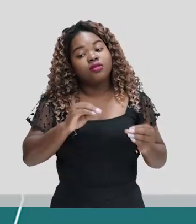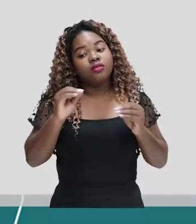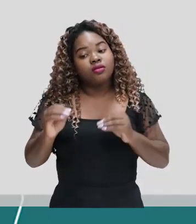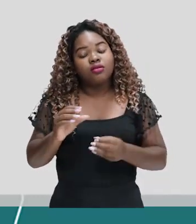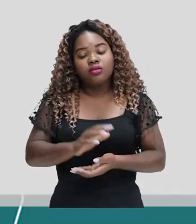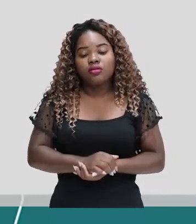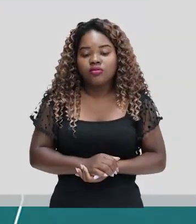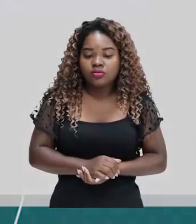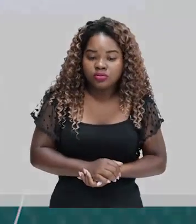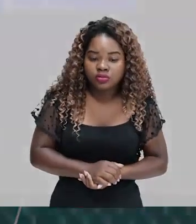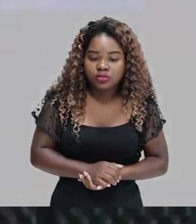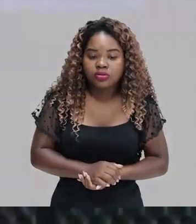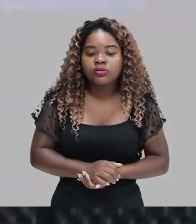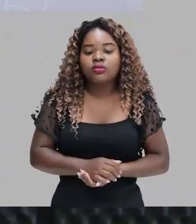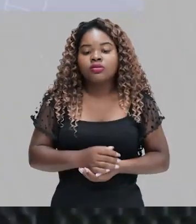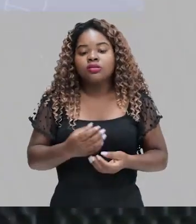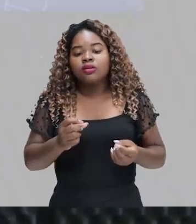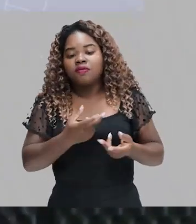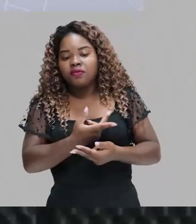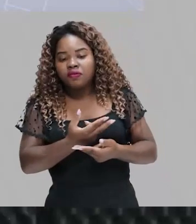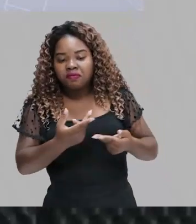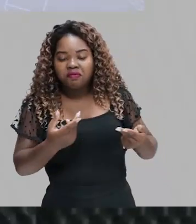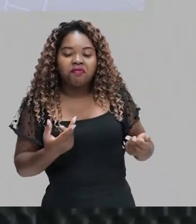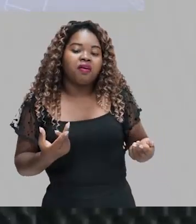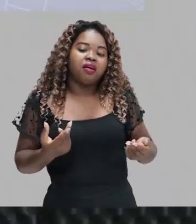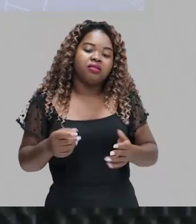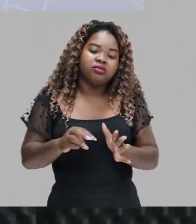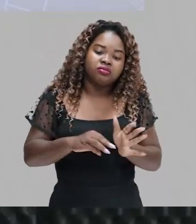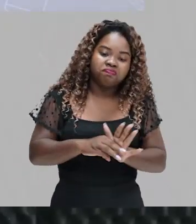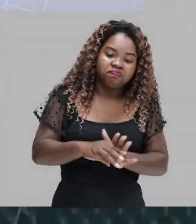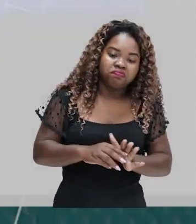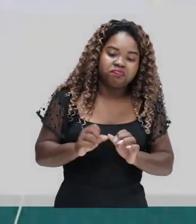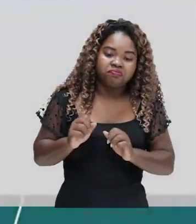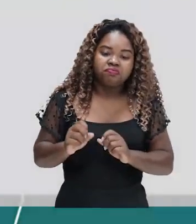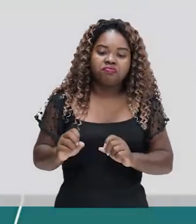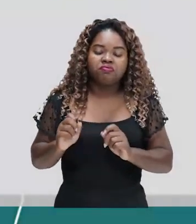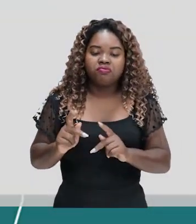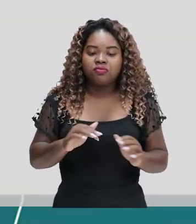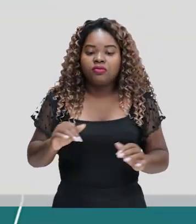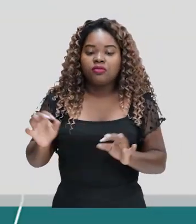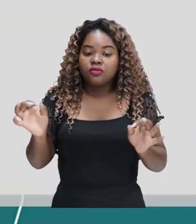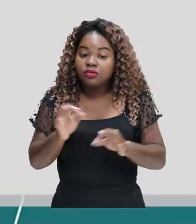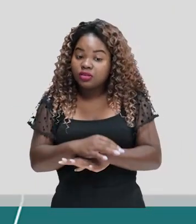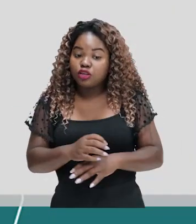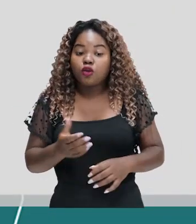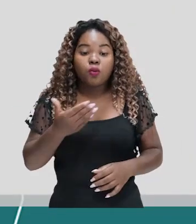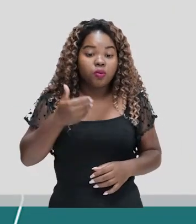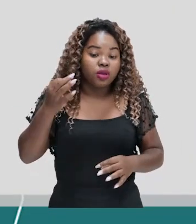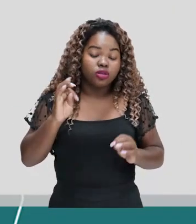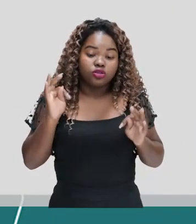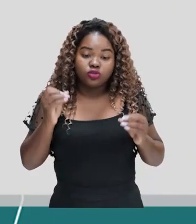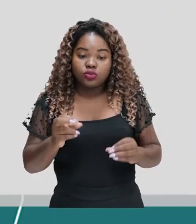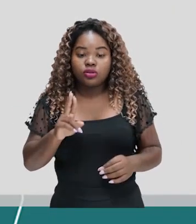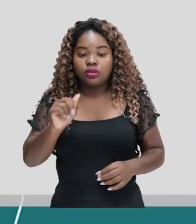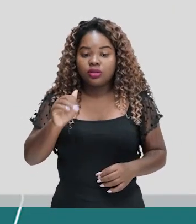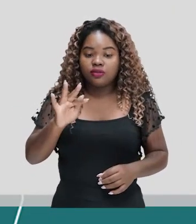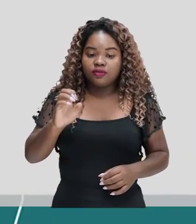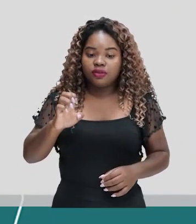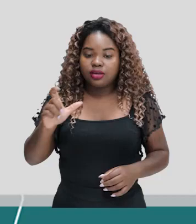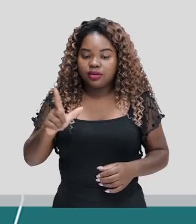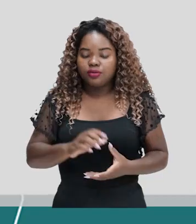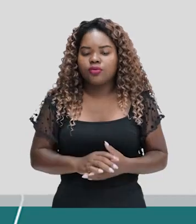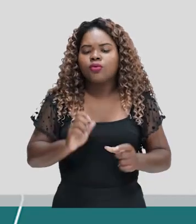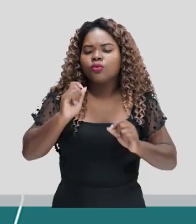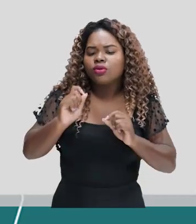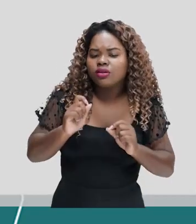a triangulação, o esfumato, a expressão, entre outras coisas. E a gente vai fechar com o melhor de todos os pintores, Rafael Sanzio. Professor,